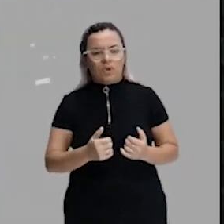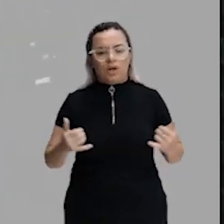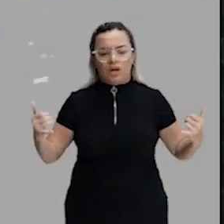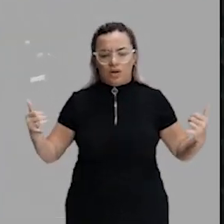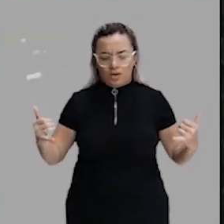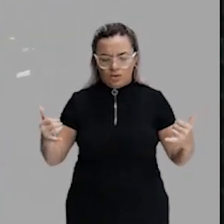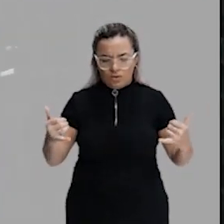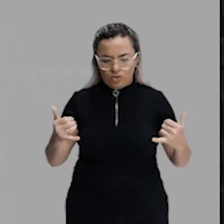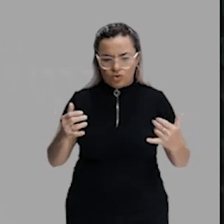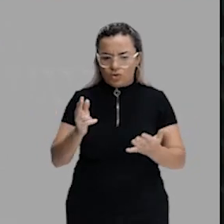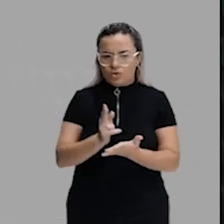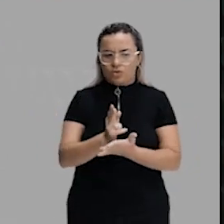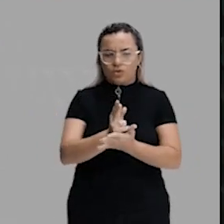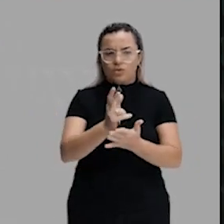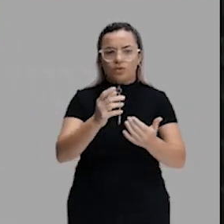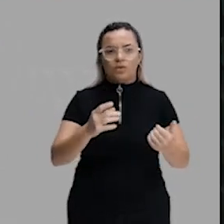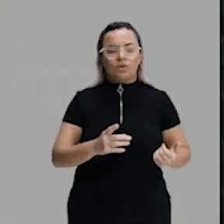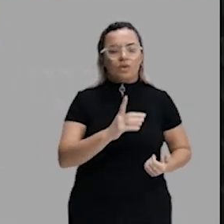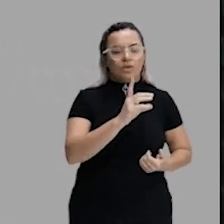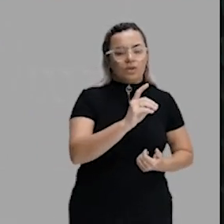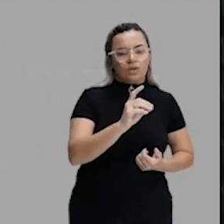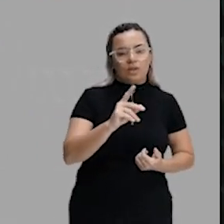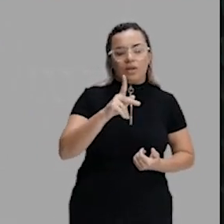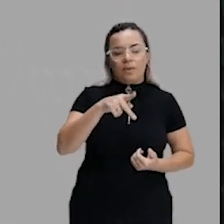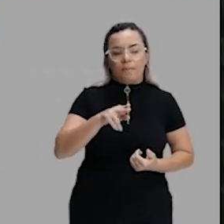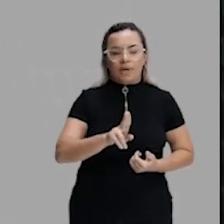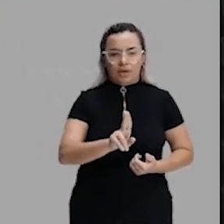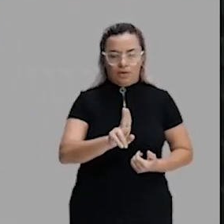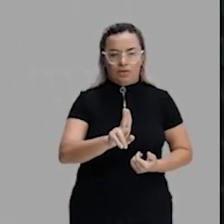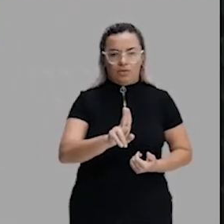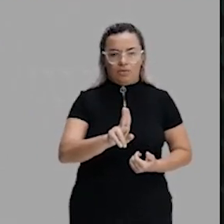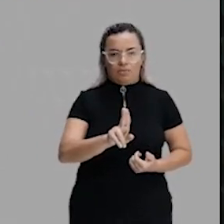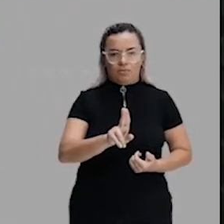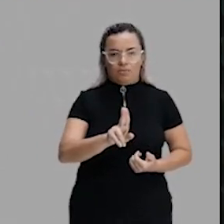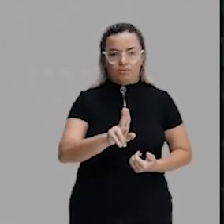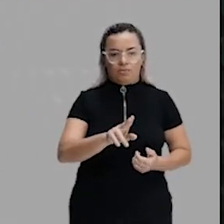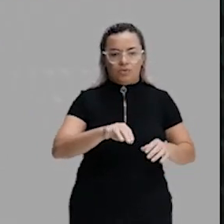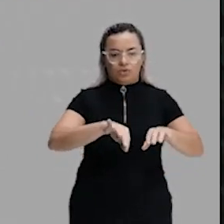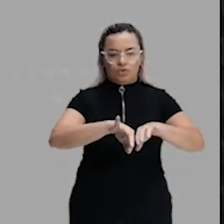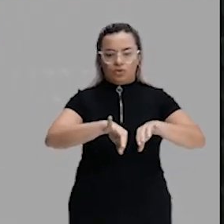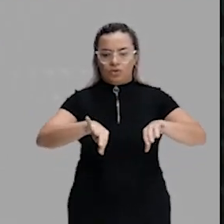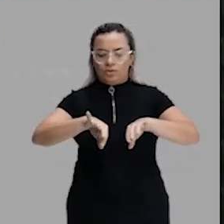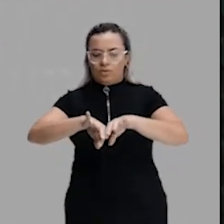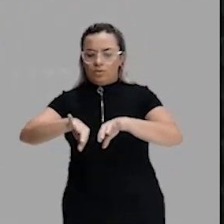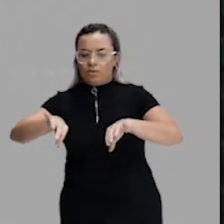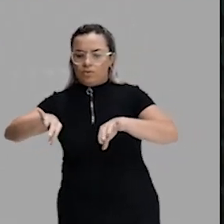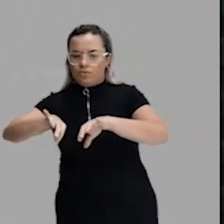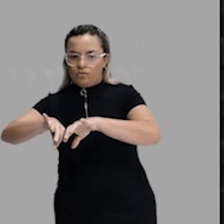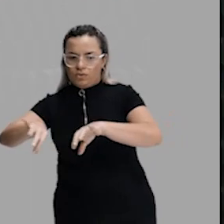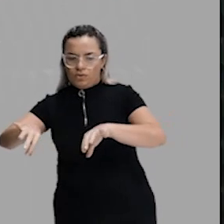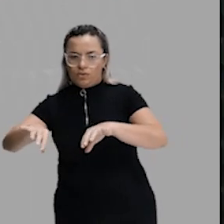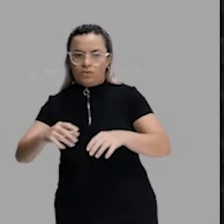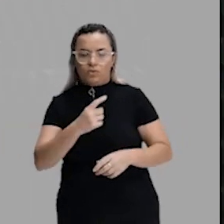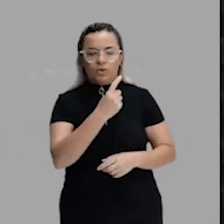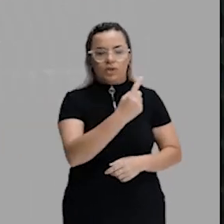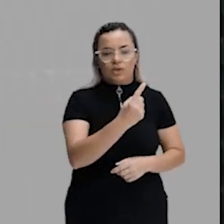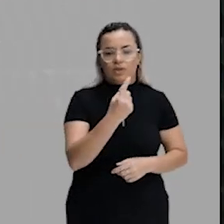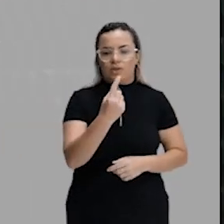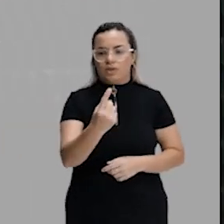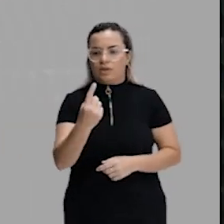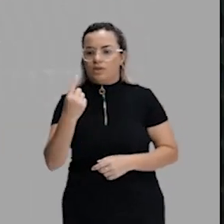constante e a DDP ela vai se dividir de acordo com cada resistor. Tá certo? Se nós pegarmos aqui essa